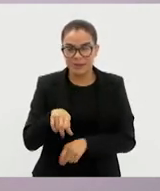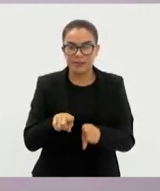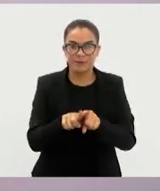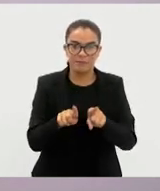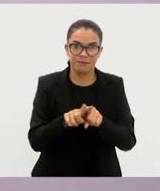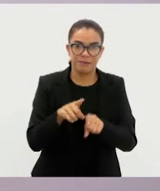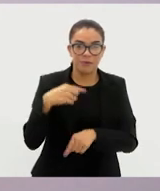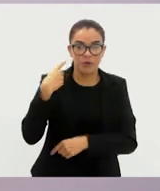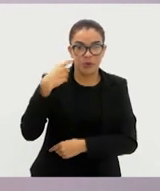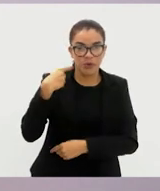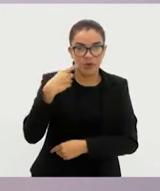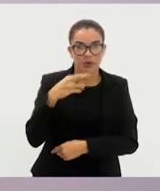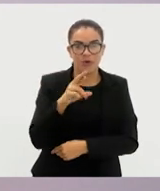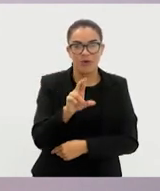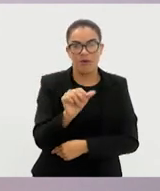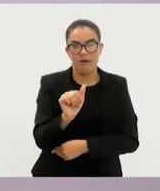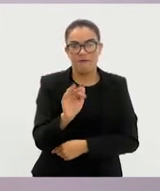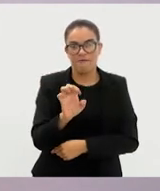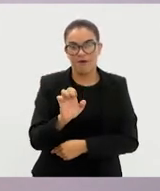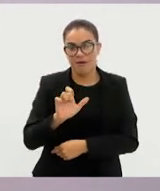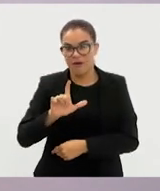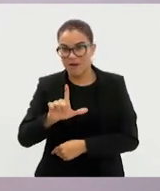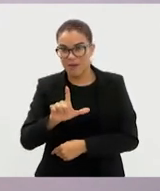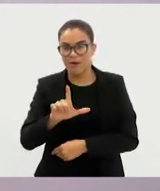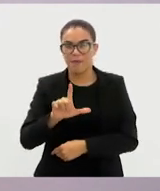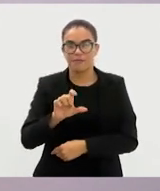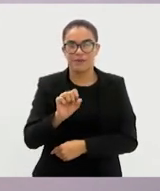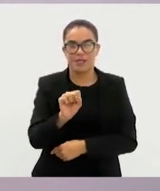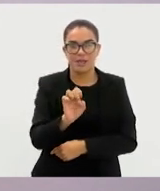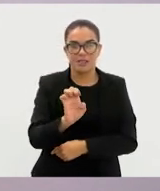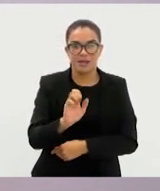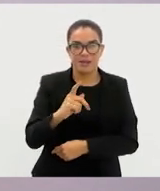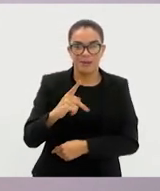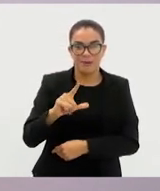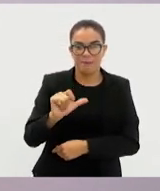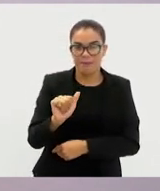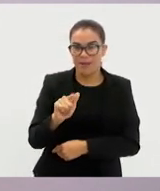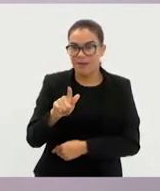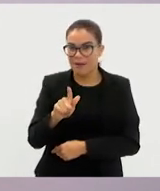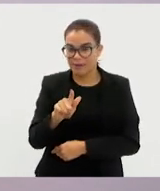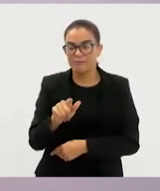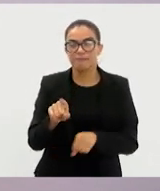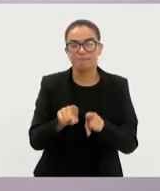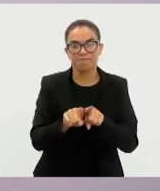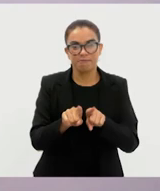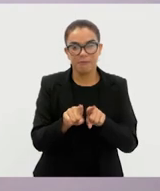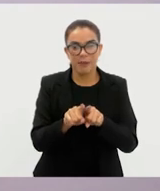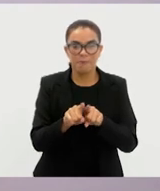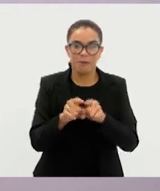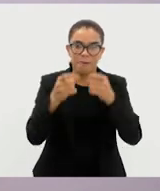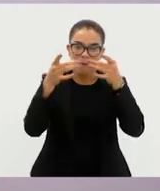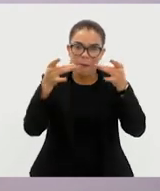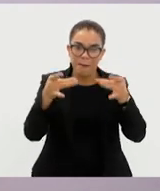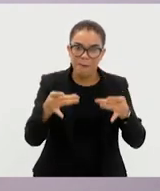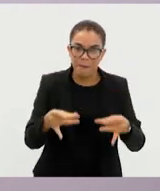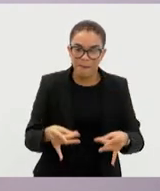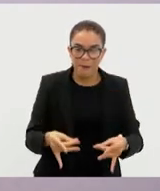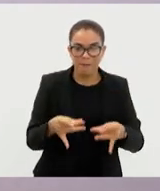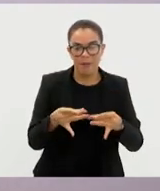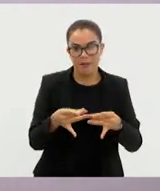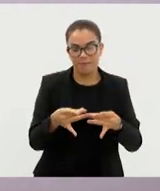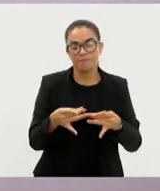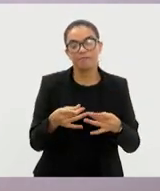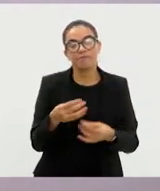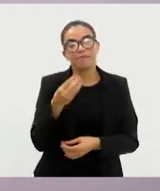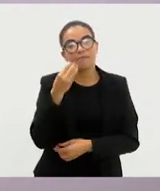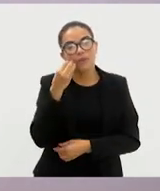Rafael Abreu, também da CEPLAG, para fazer essa prestação de contas. Então, a ideia aqui é